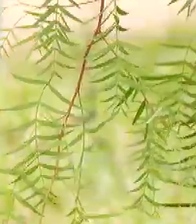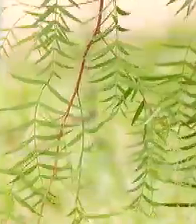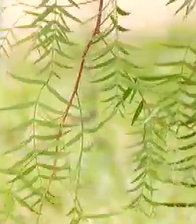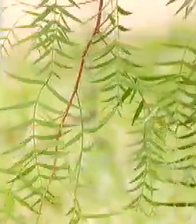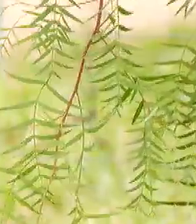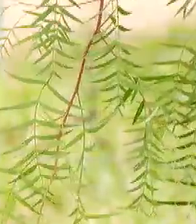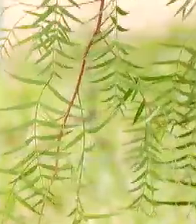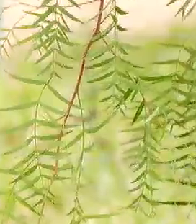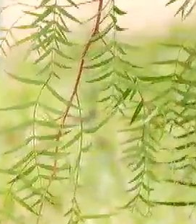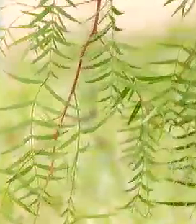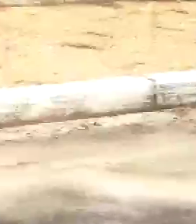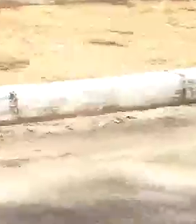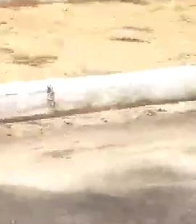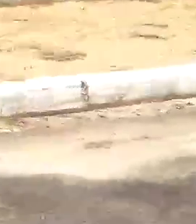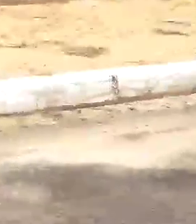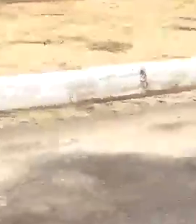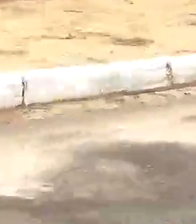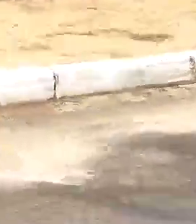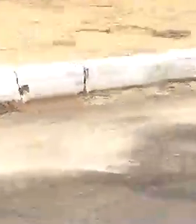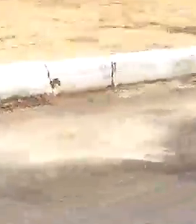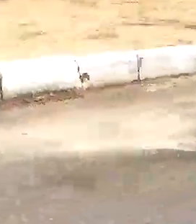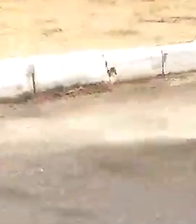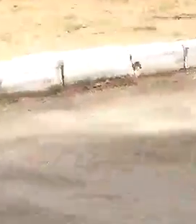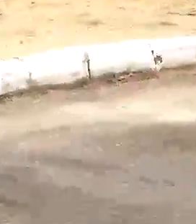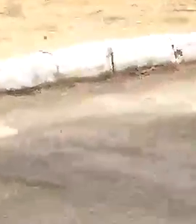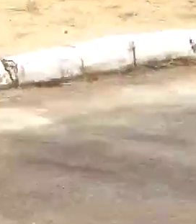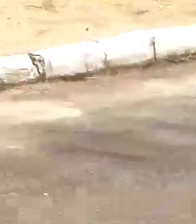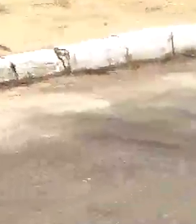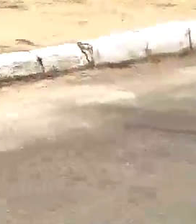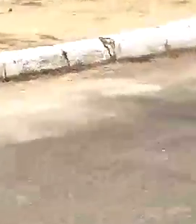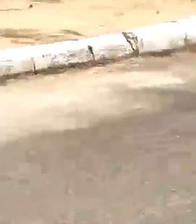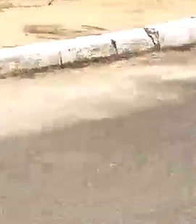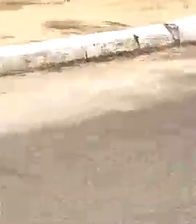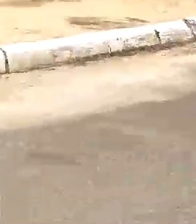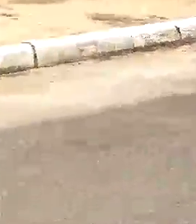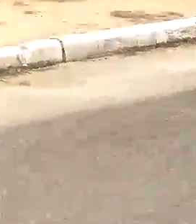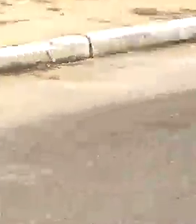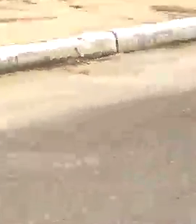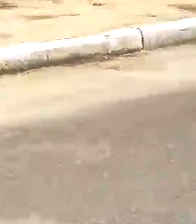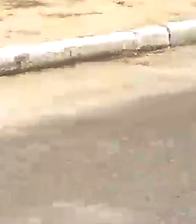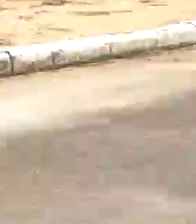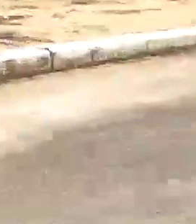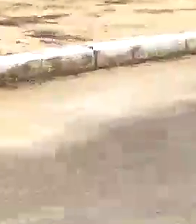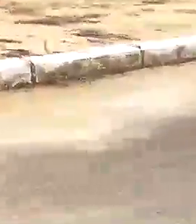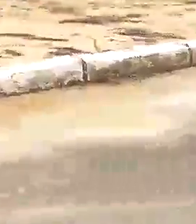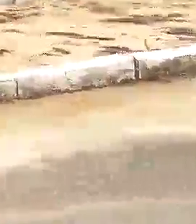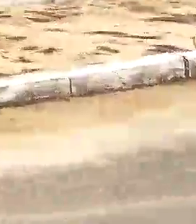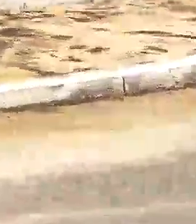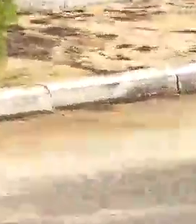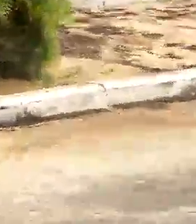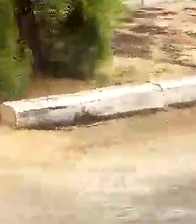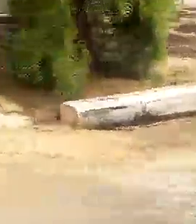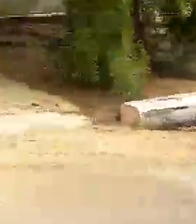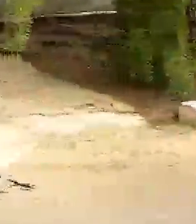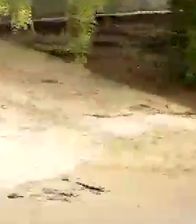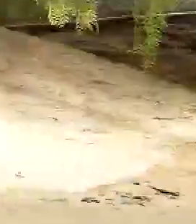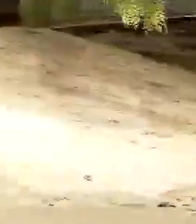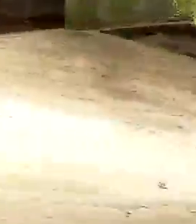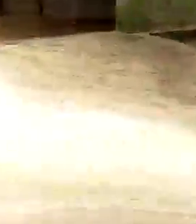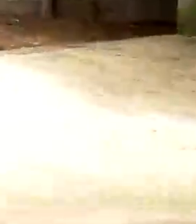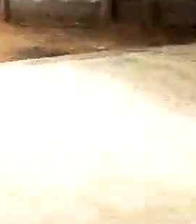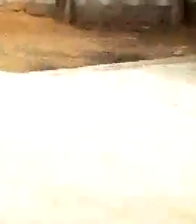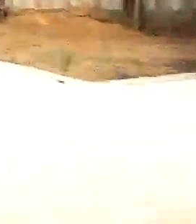colegas compreenderem essa questão. Na rua, Kátia pedala em uma bicicleta nas cores rosa e branca. Vira em uma esquina.